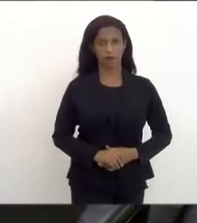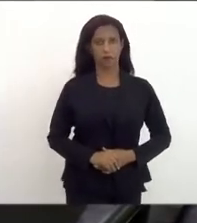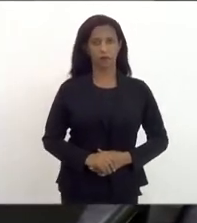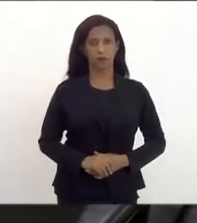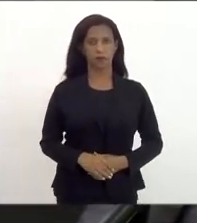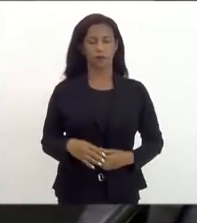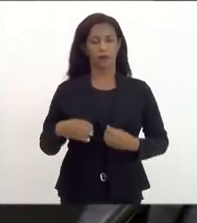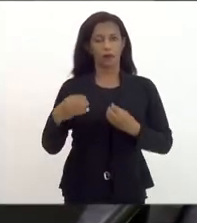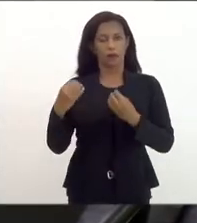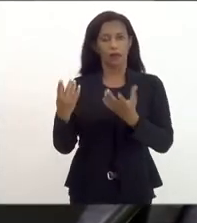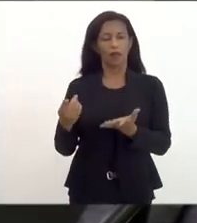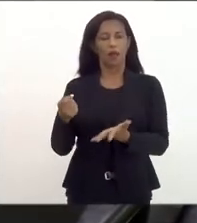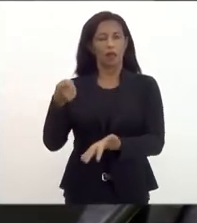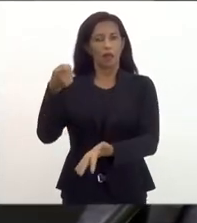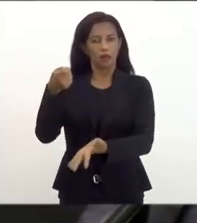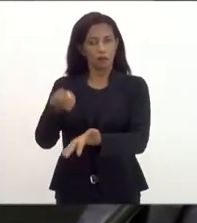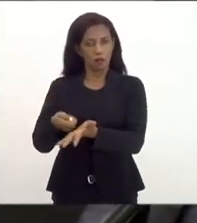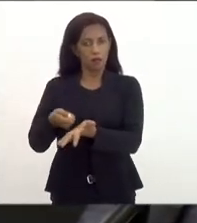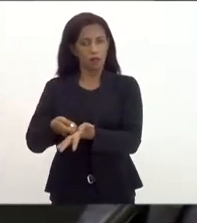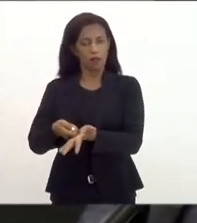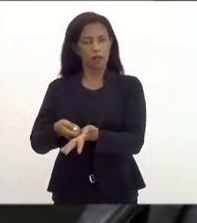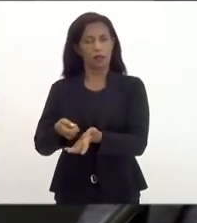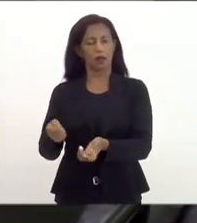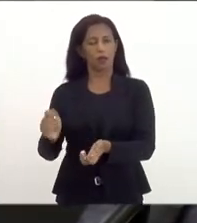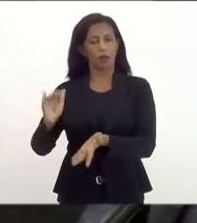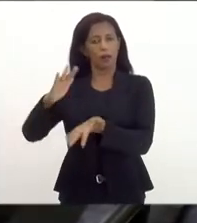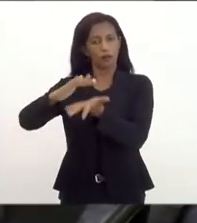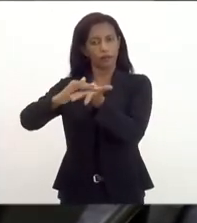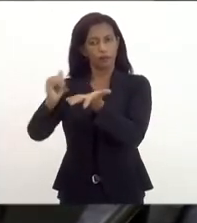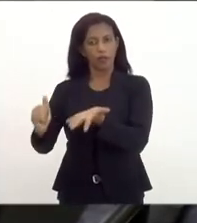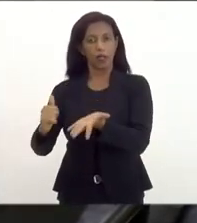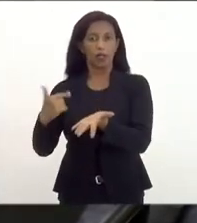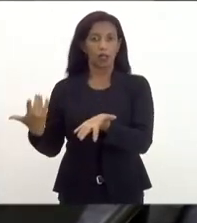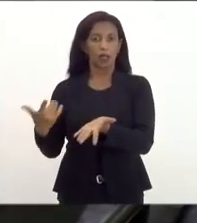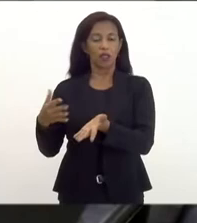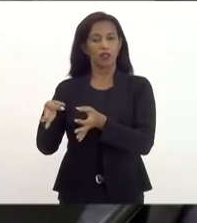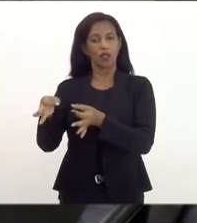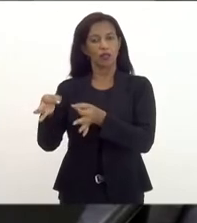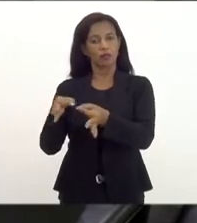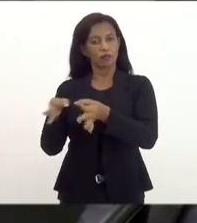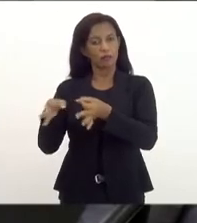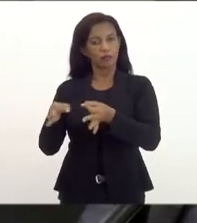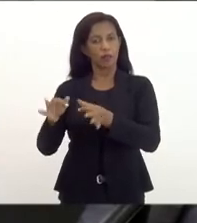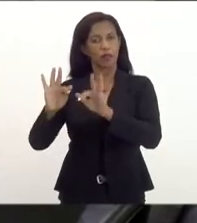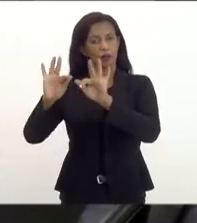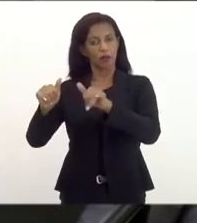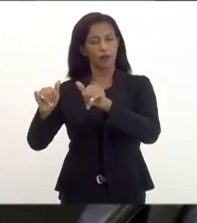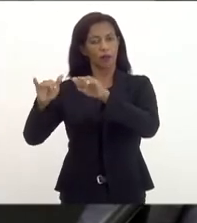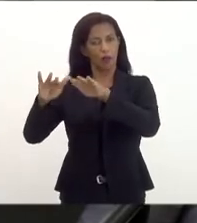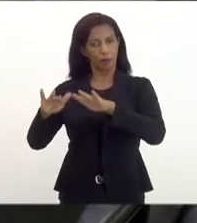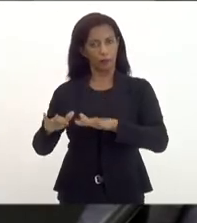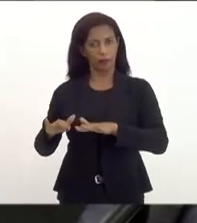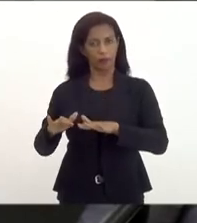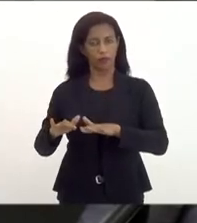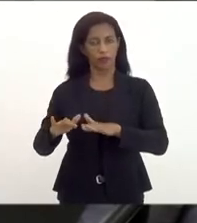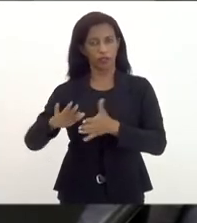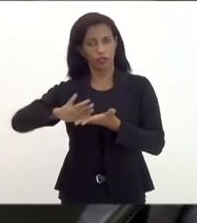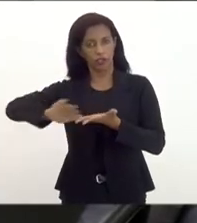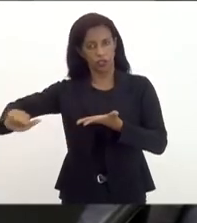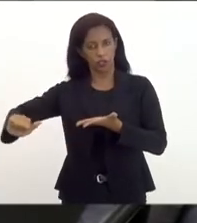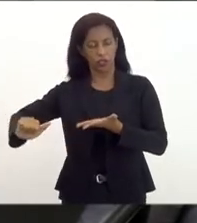a determinação para fazer extinção e a gente faz os atos finais e abaixa tô